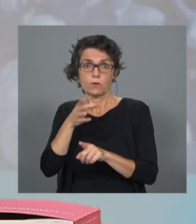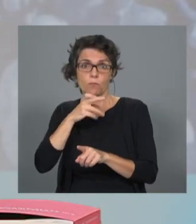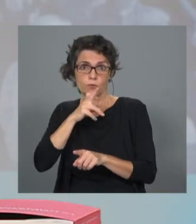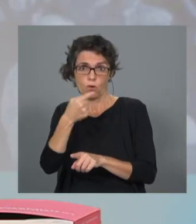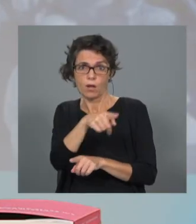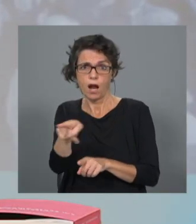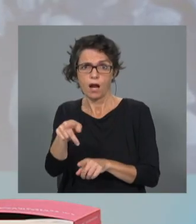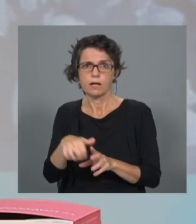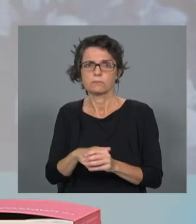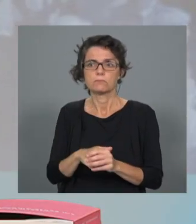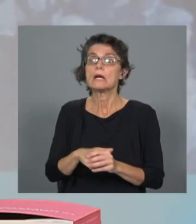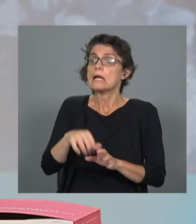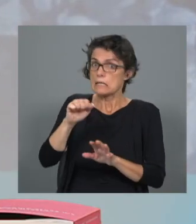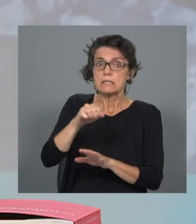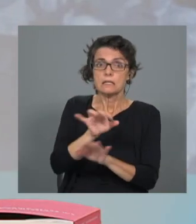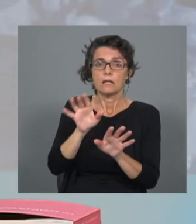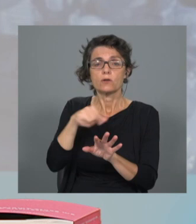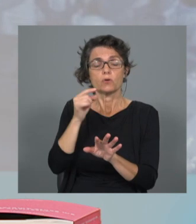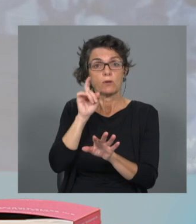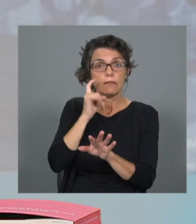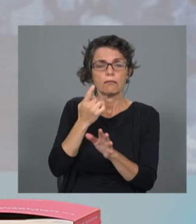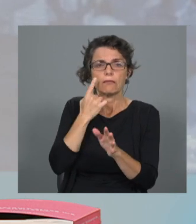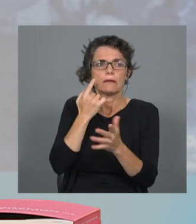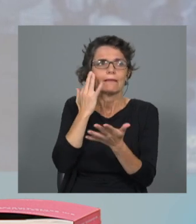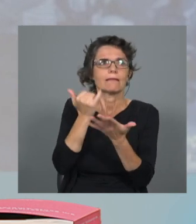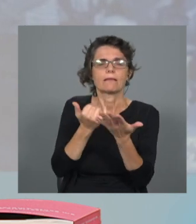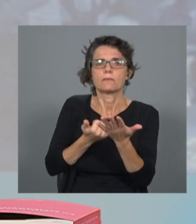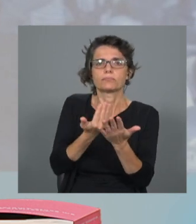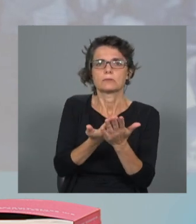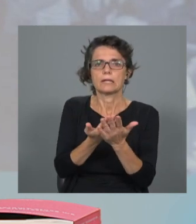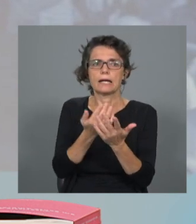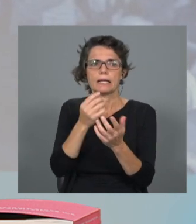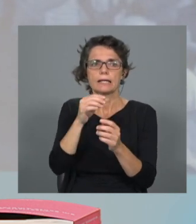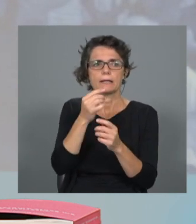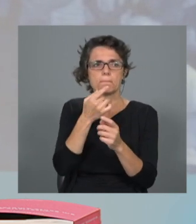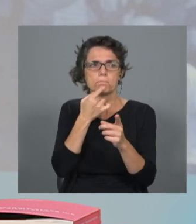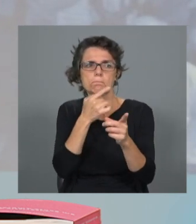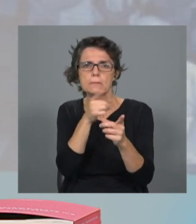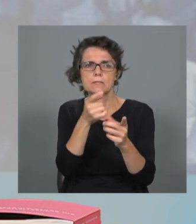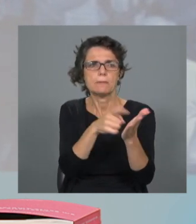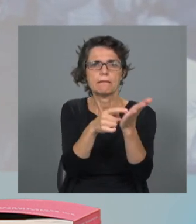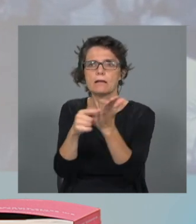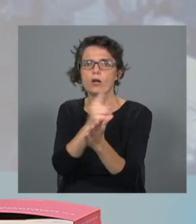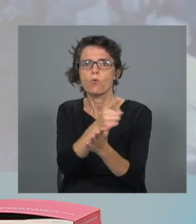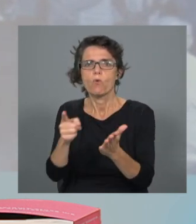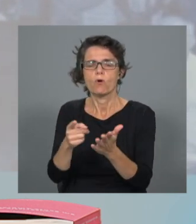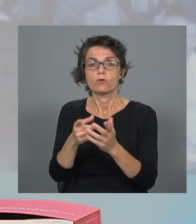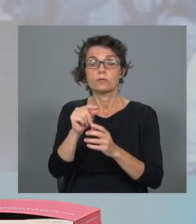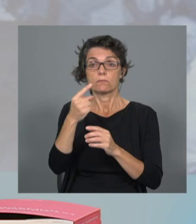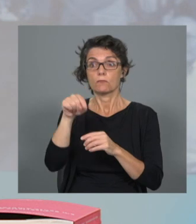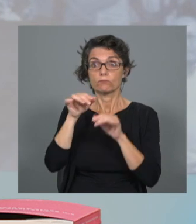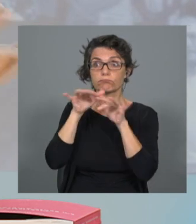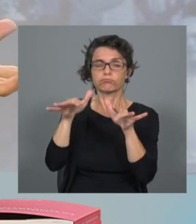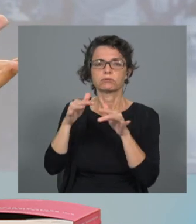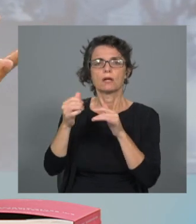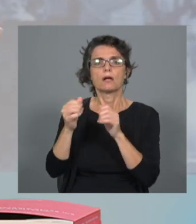isso. Tem-se falado muito e divulgámos bastante a formação à distância, até porque a formação à distância, o espaço